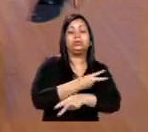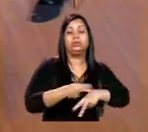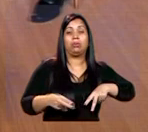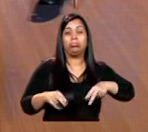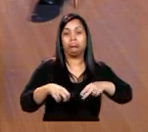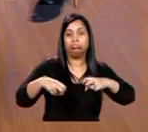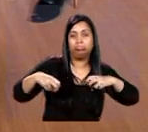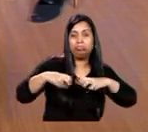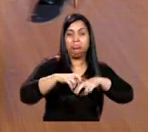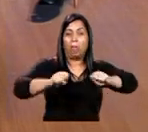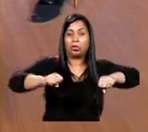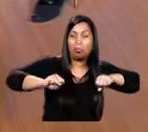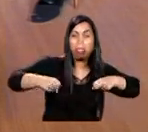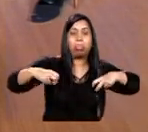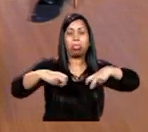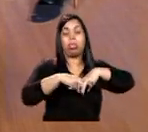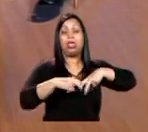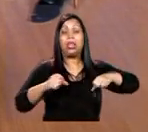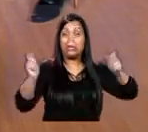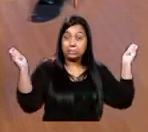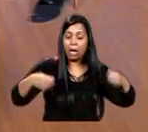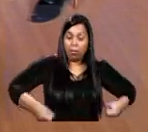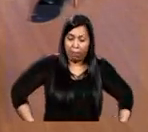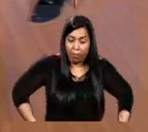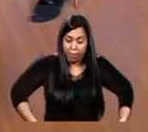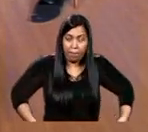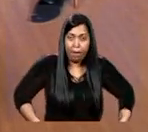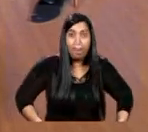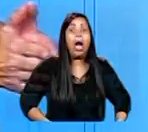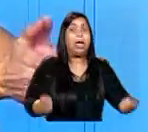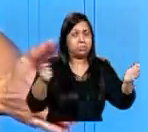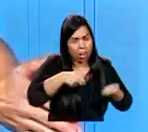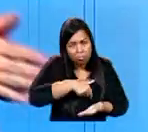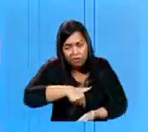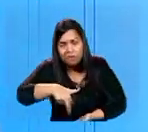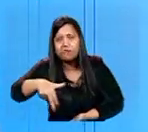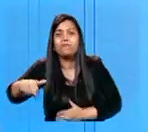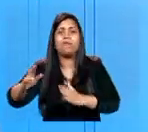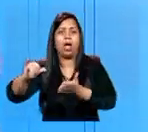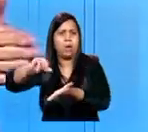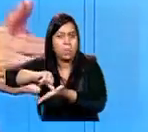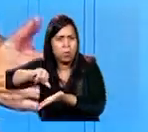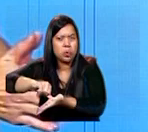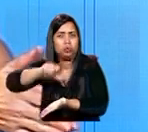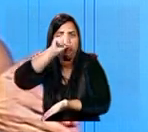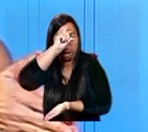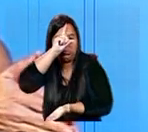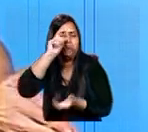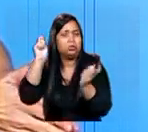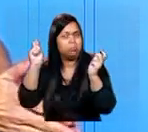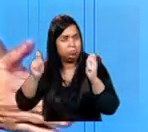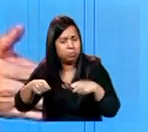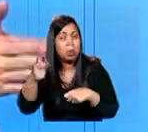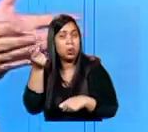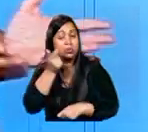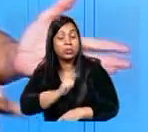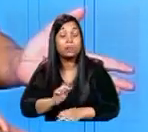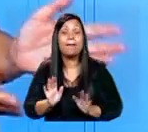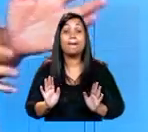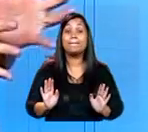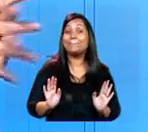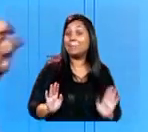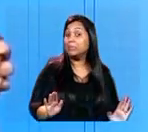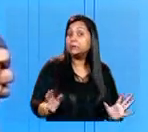consegue andar de muleta, por exemplo. Ele consegue ir até a unidade, ir até um centro de reabilitação. Mas,